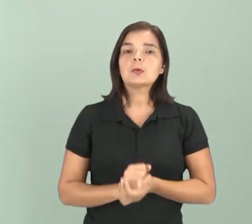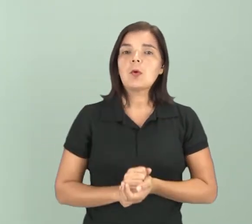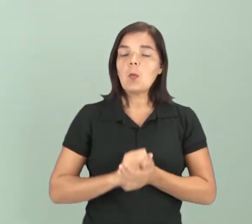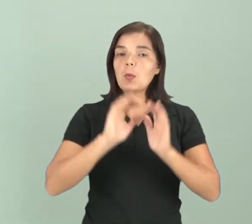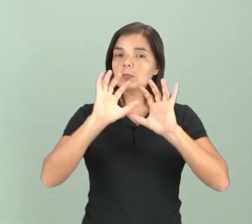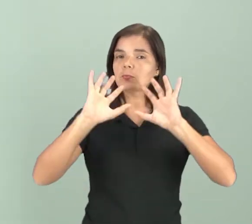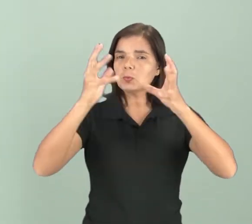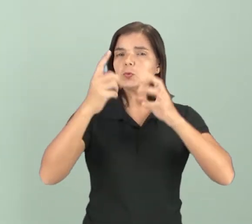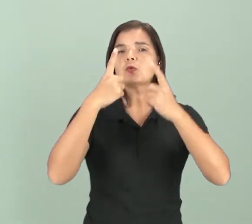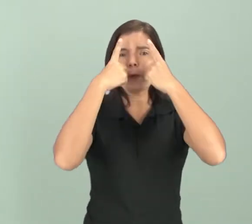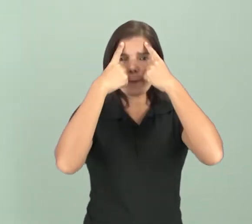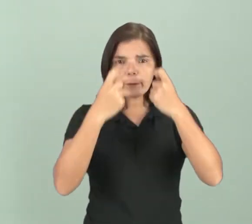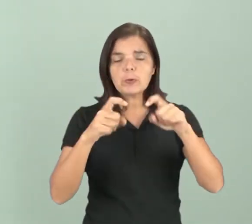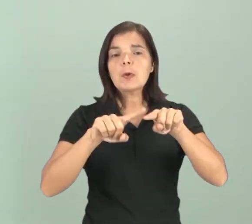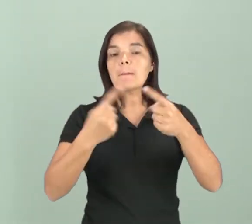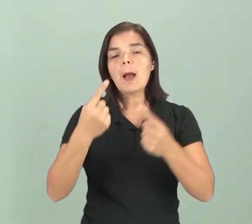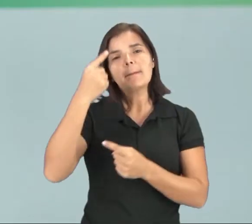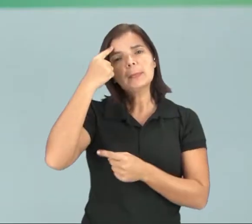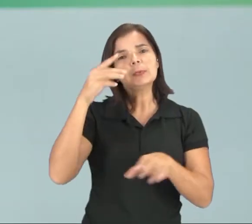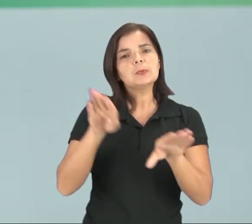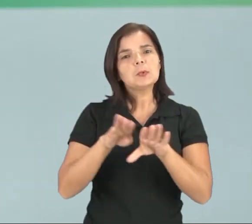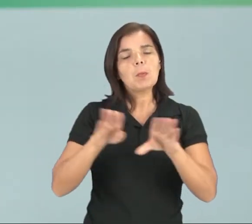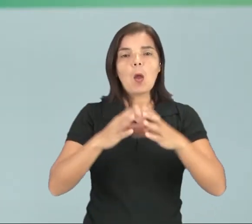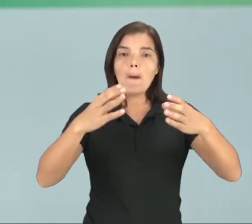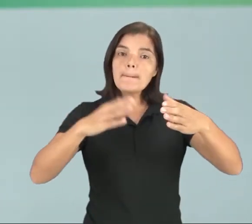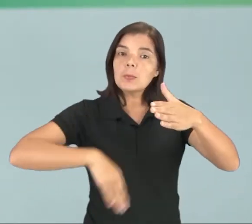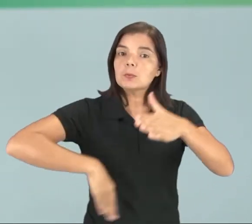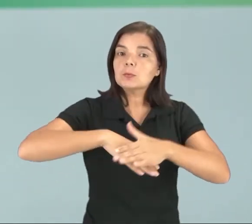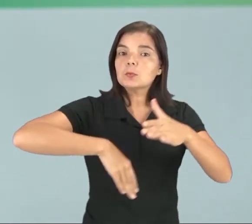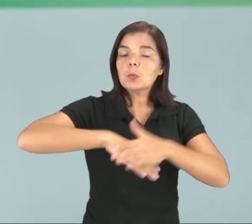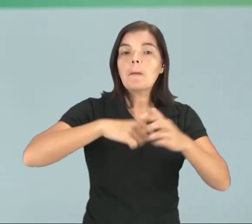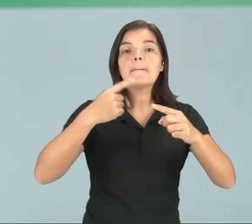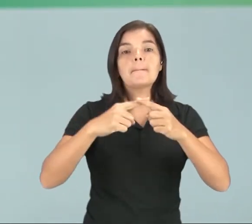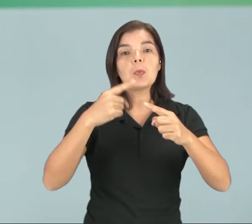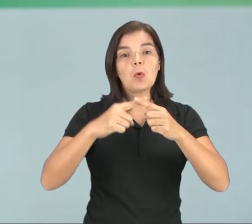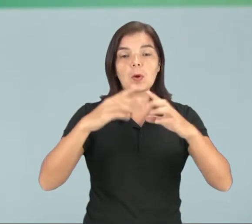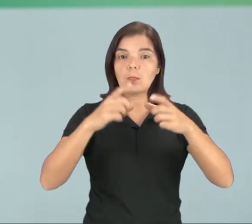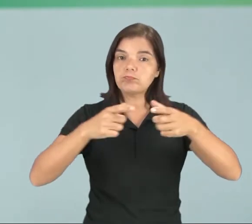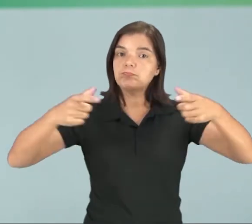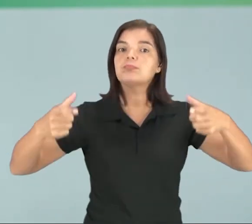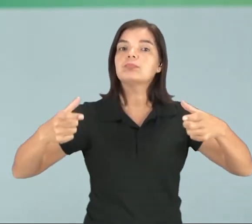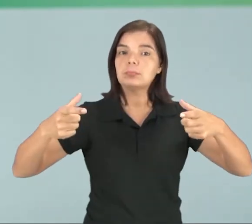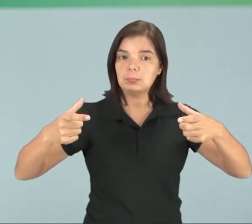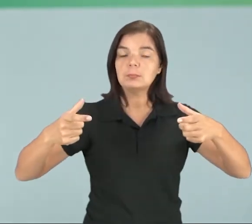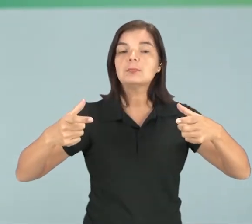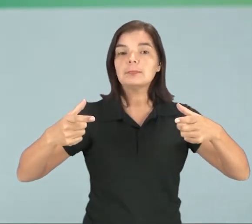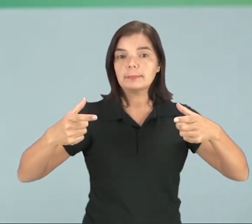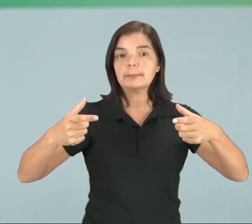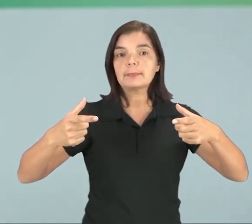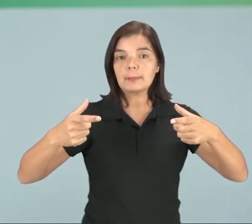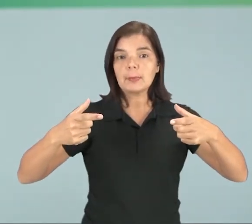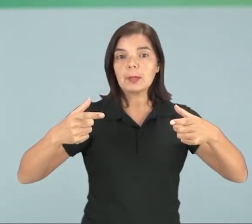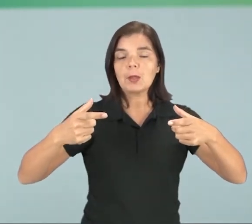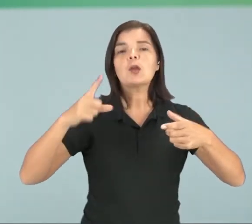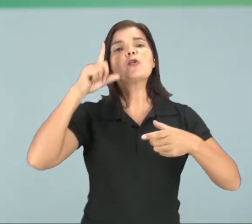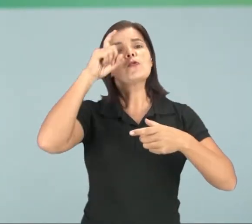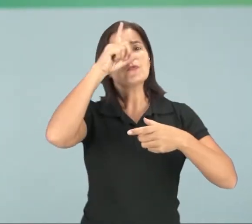muito alto, muito grave, e pensou também numa bola de futebol, por ser uma bola maior, o que